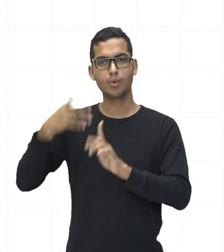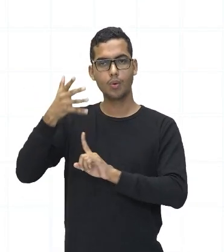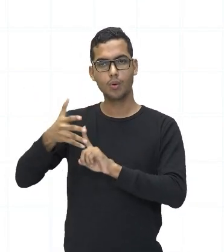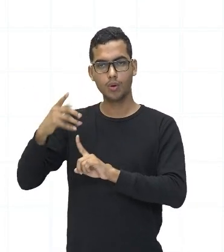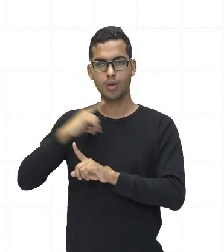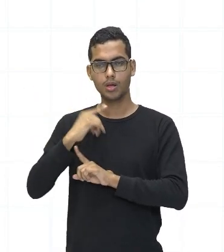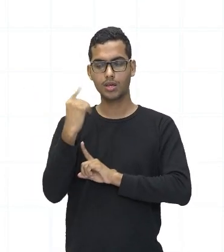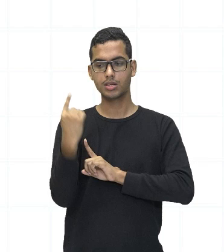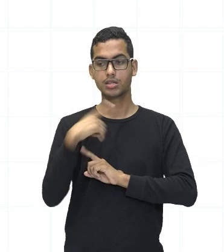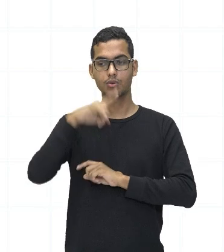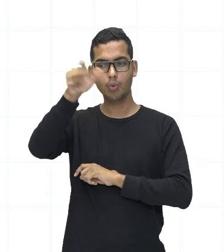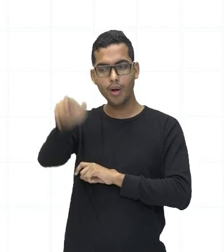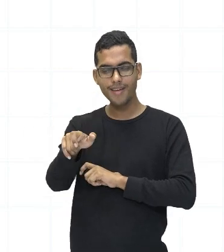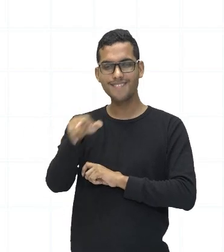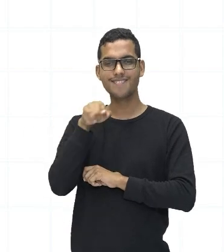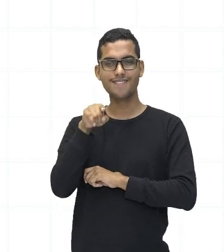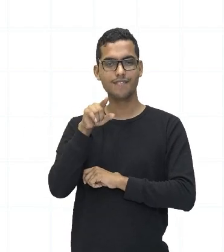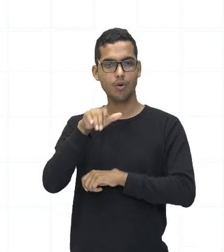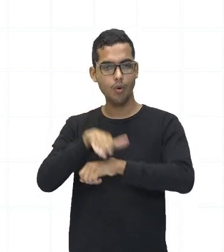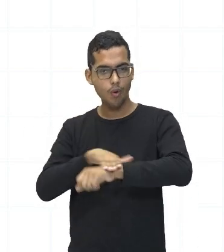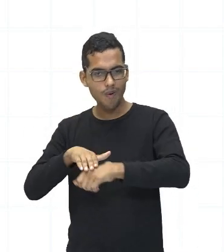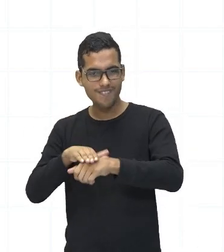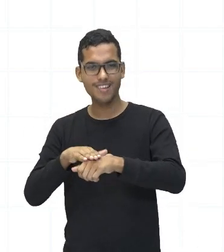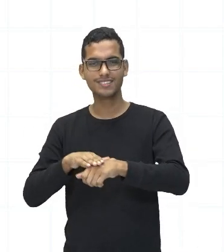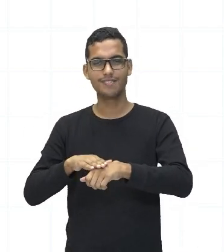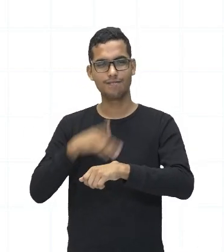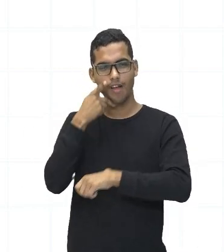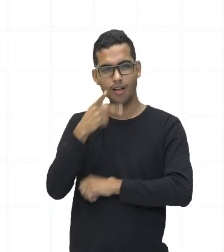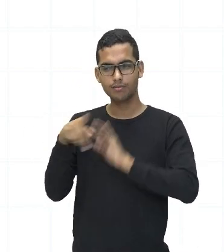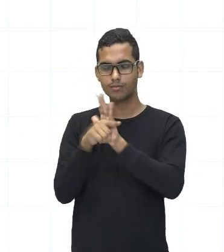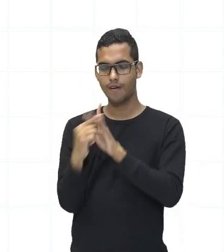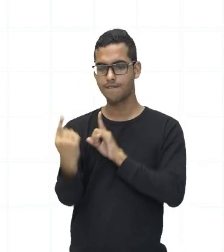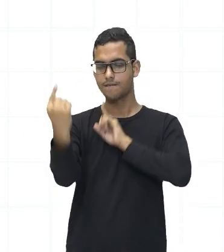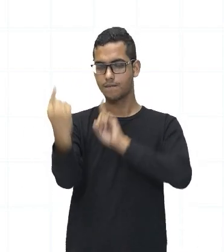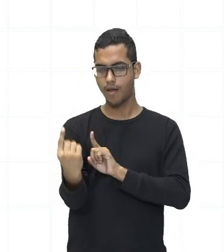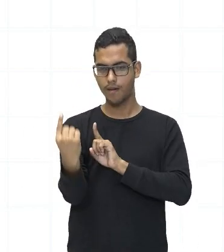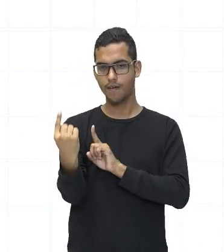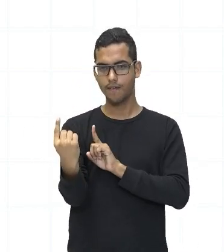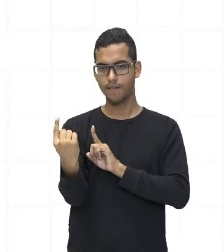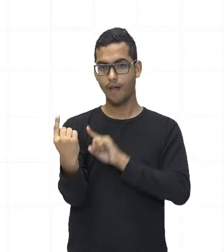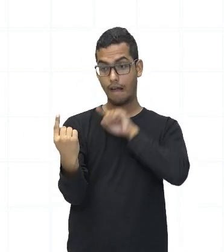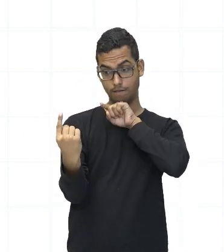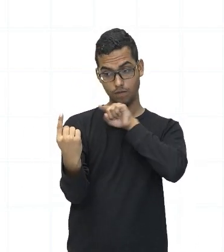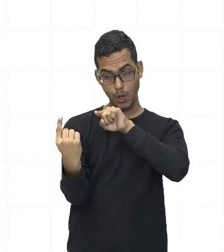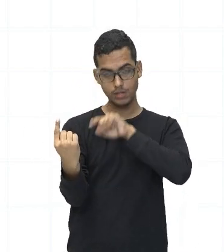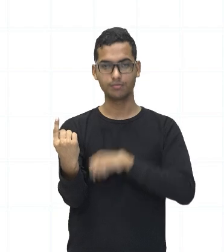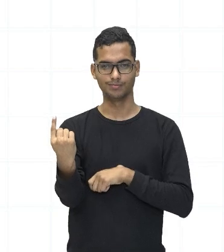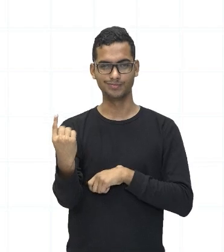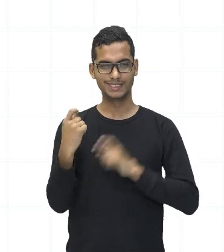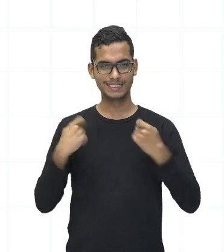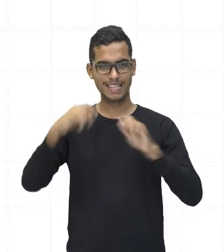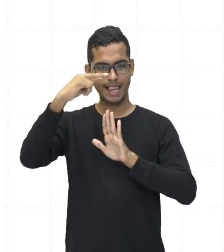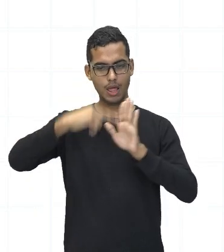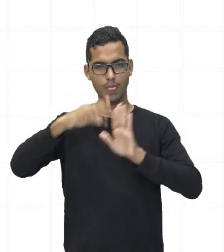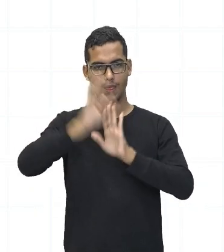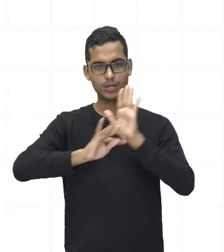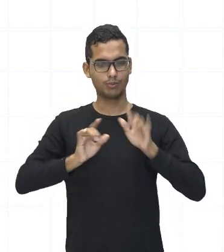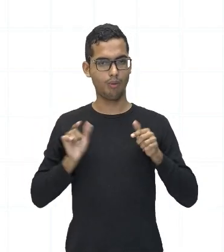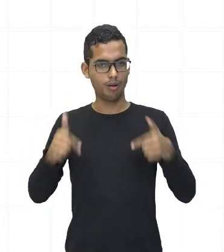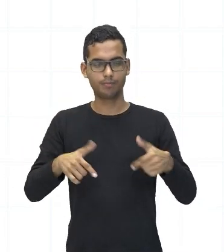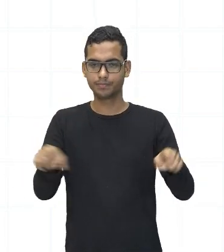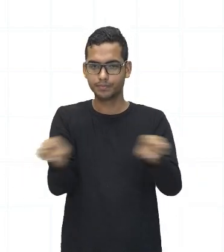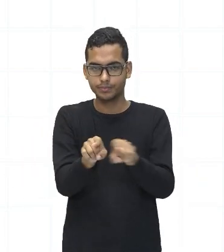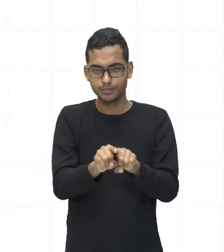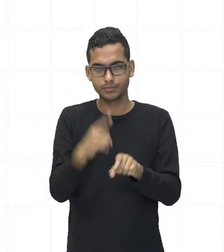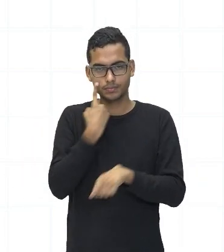com quem se fala. É você que deve ler esse texto e tomar atitudes, ok? Seguindo adiante,